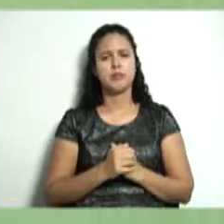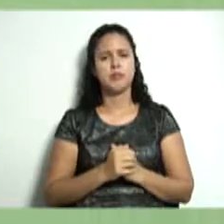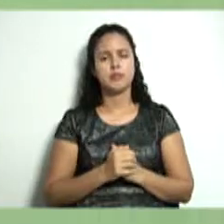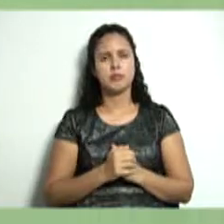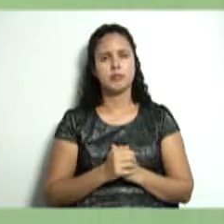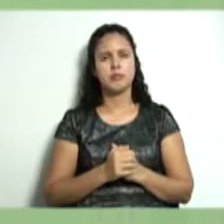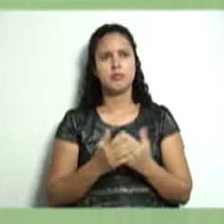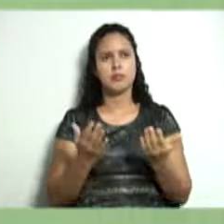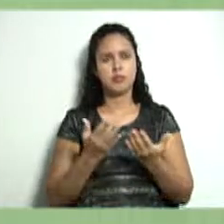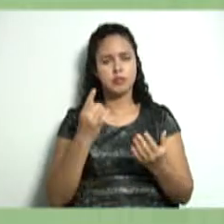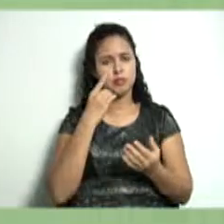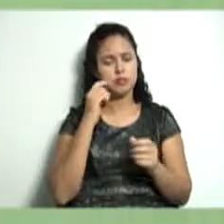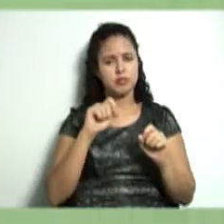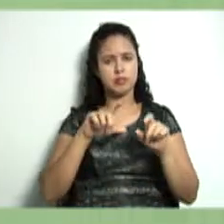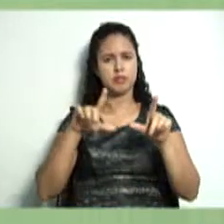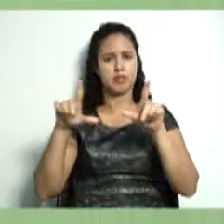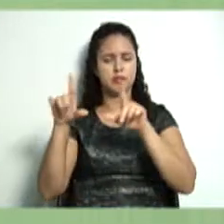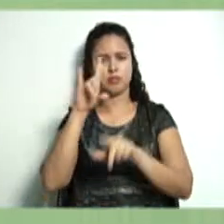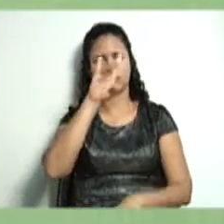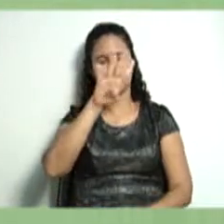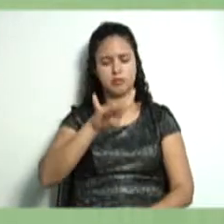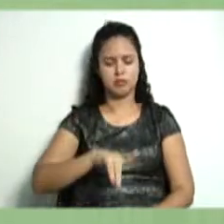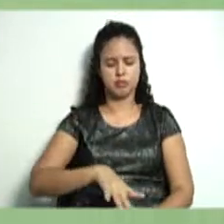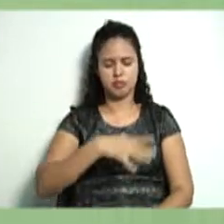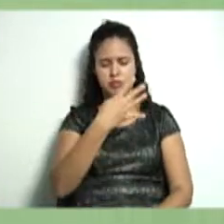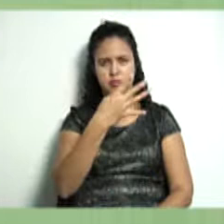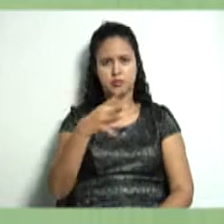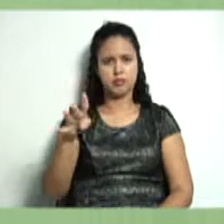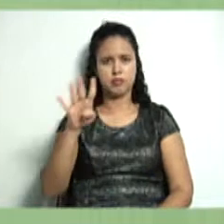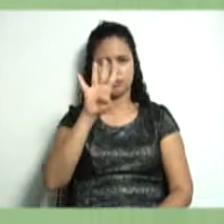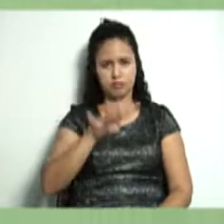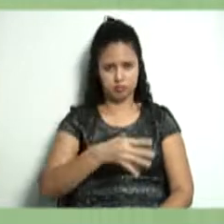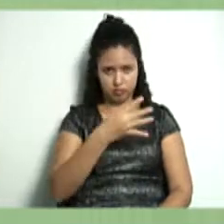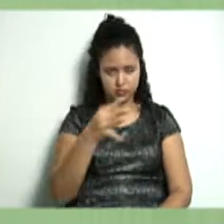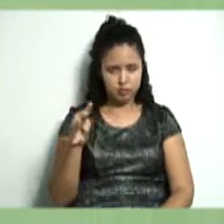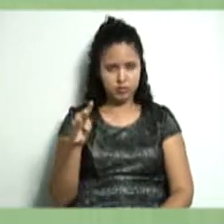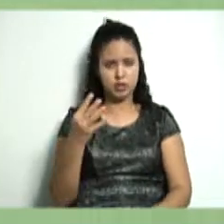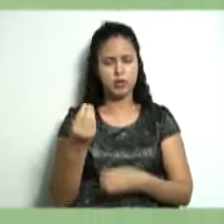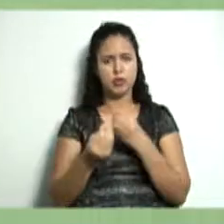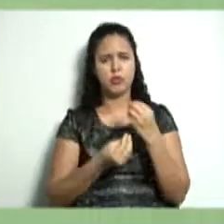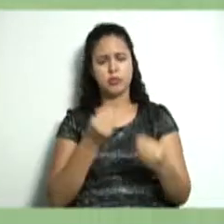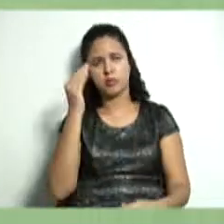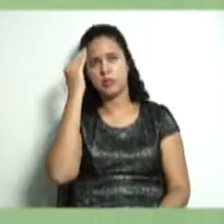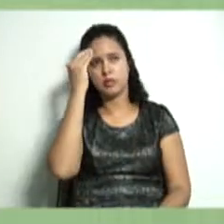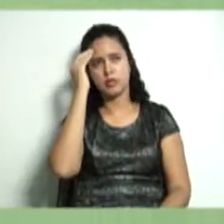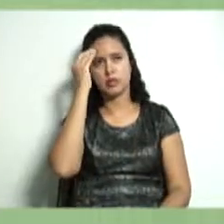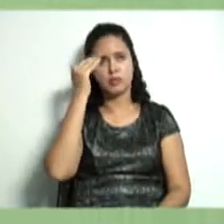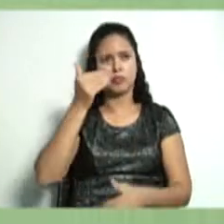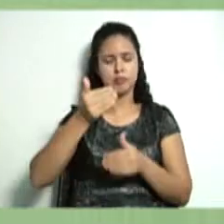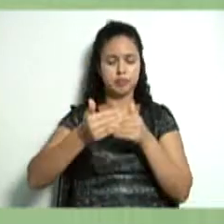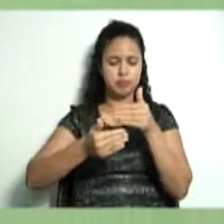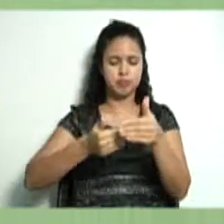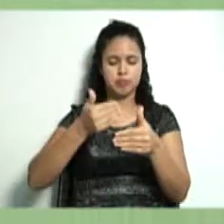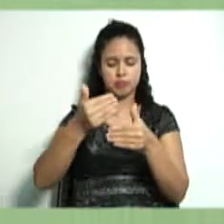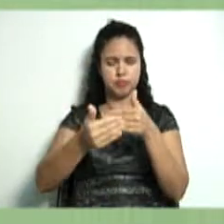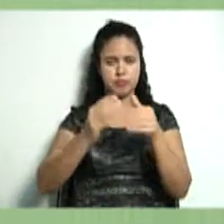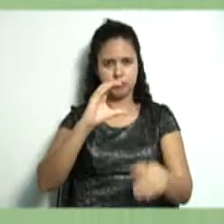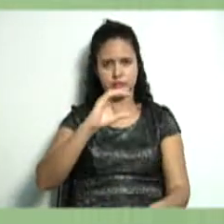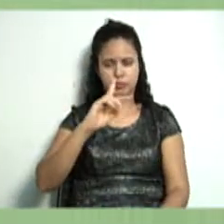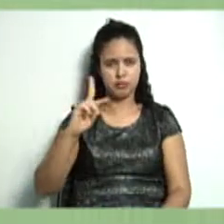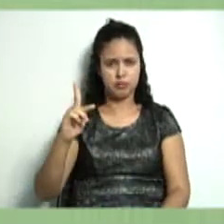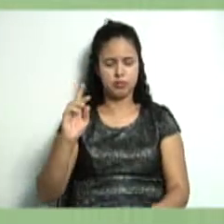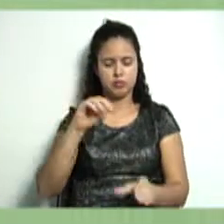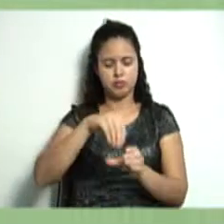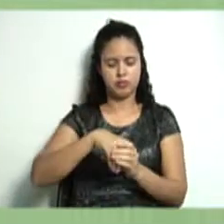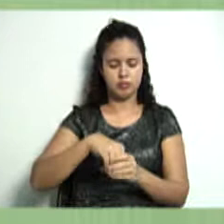A gente vê aqui, então, como é que a gente pode compreender o desenvolvimento das cooperativas no